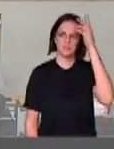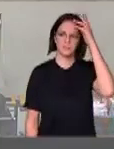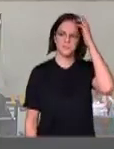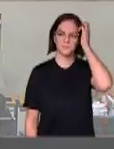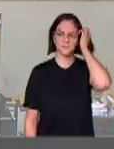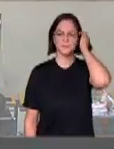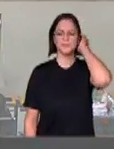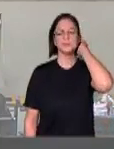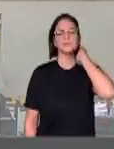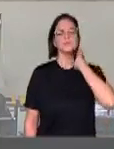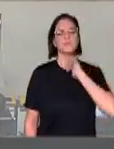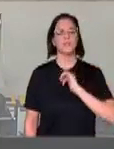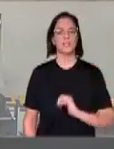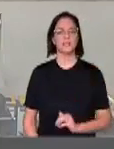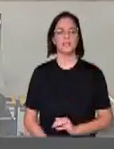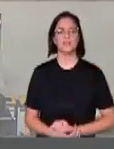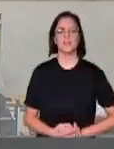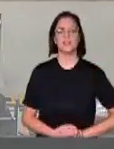Pronto. Bom,